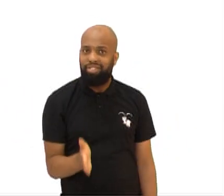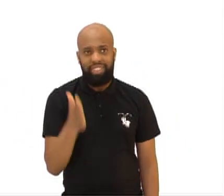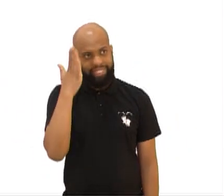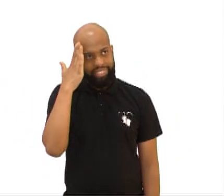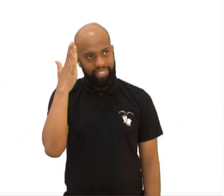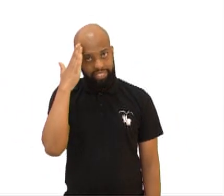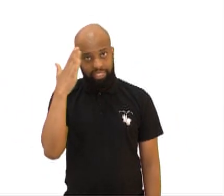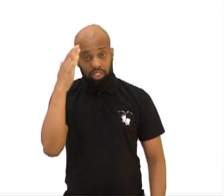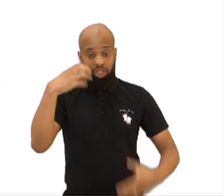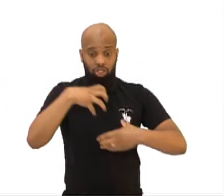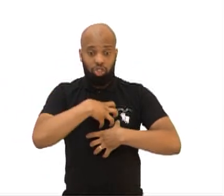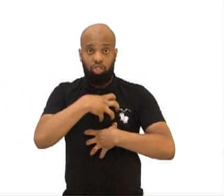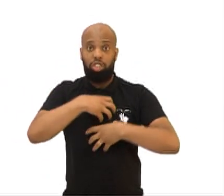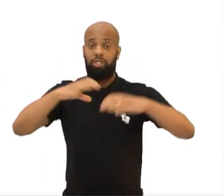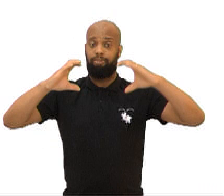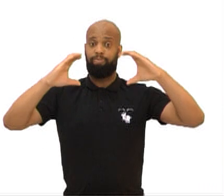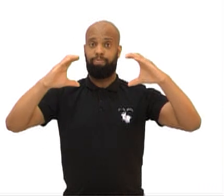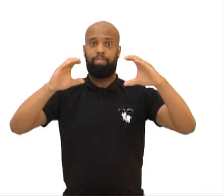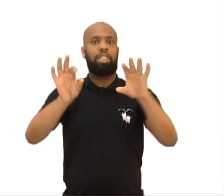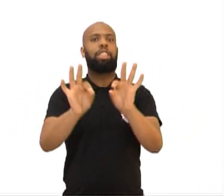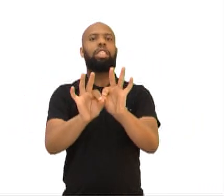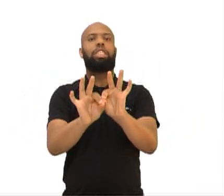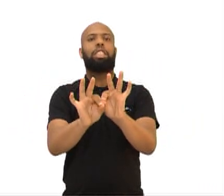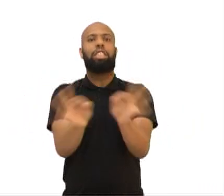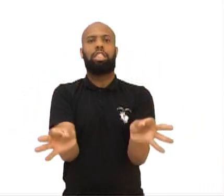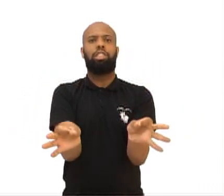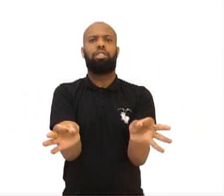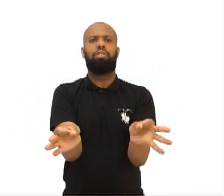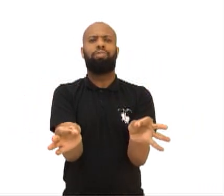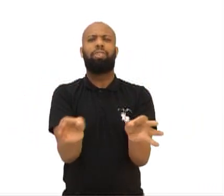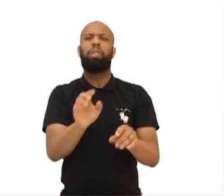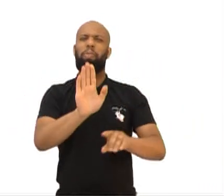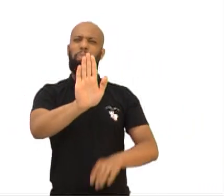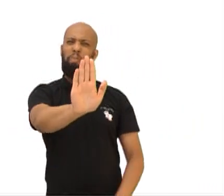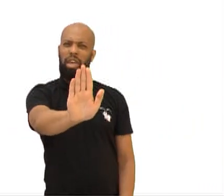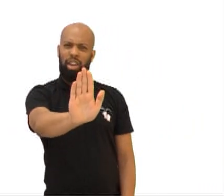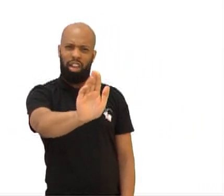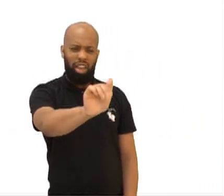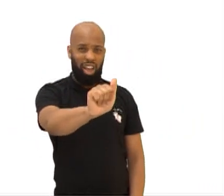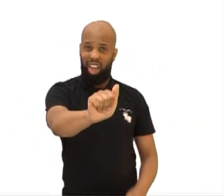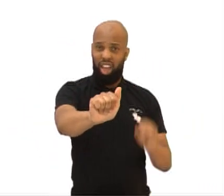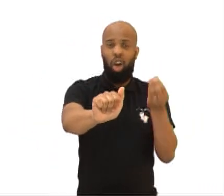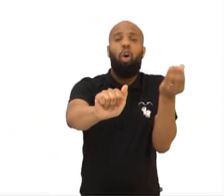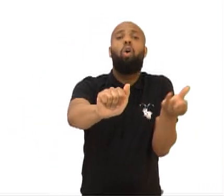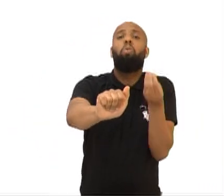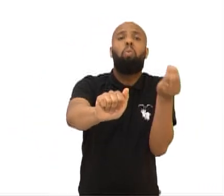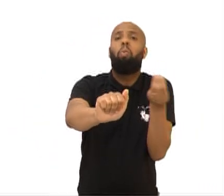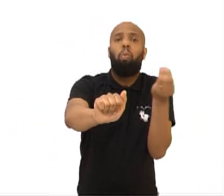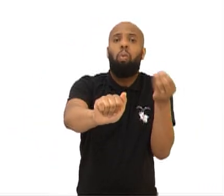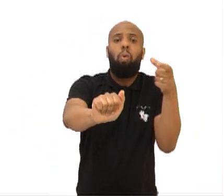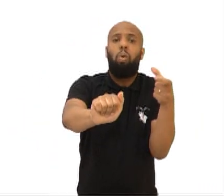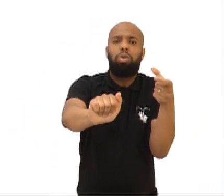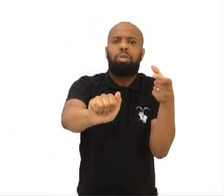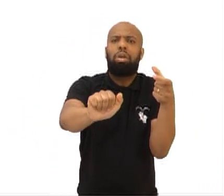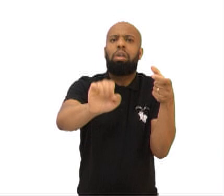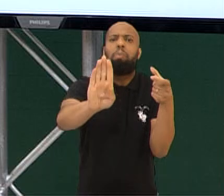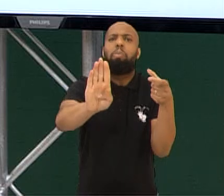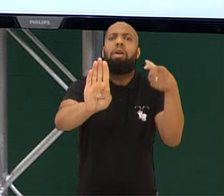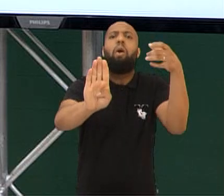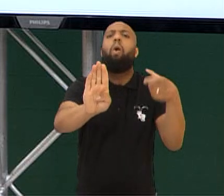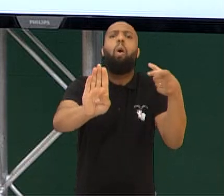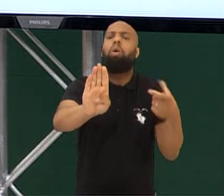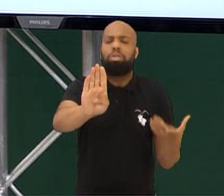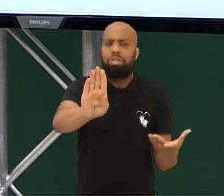A função simples. Por que não aparece o A, não aparece o B, o C e o D? Porque eles vão ter valores